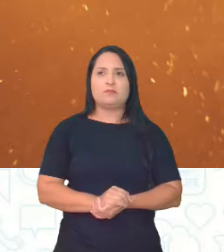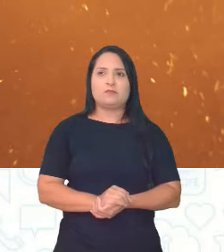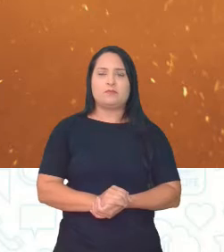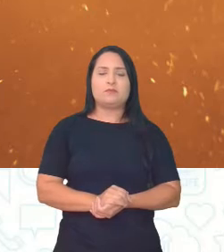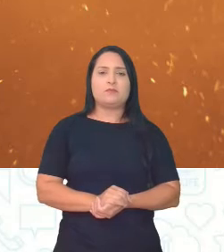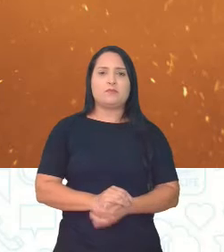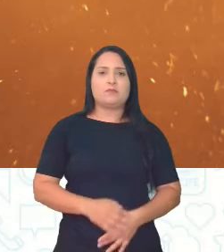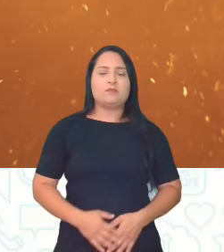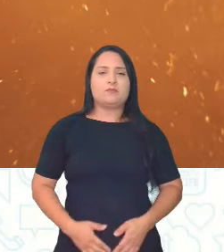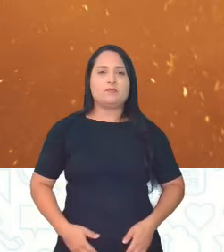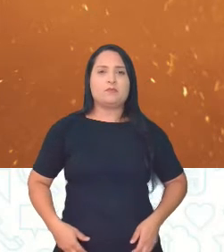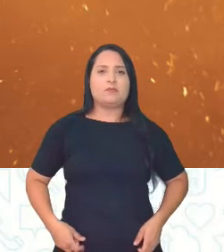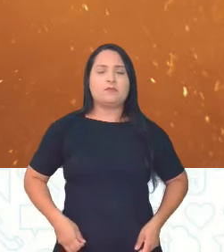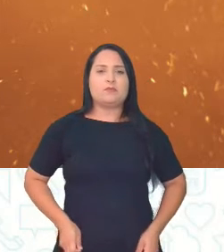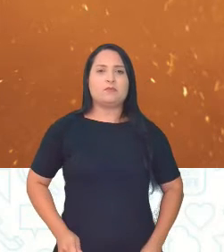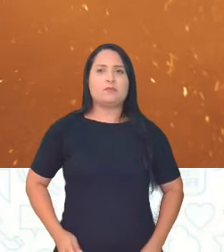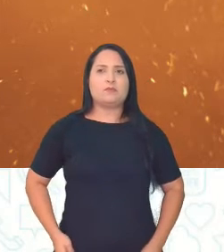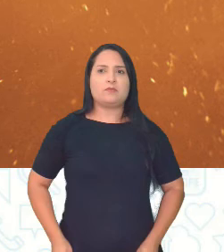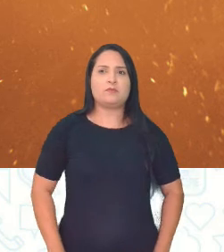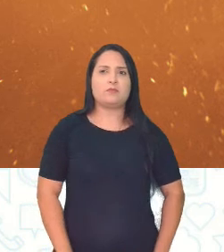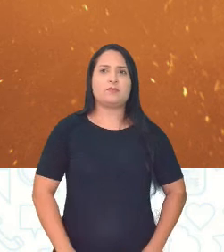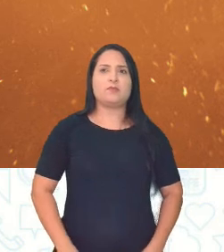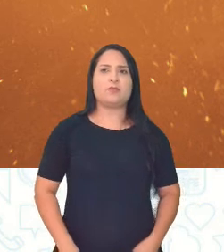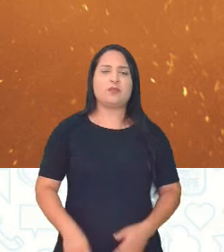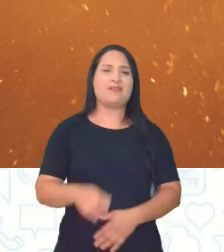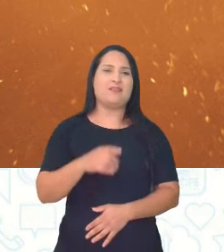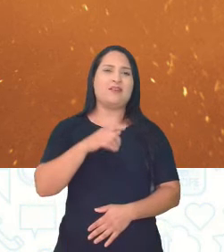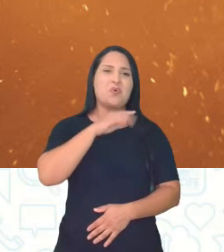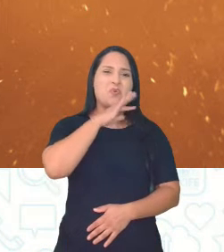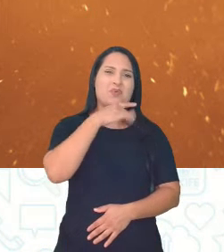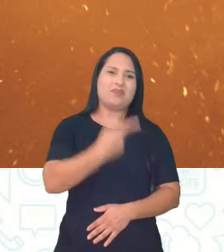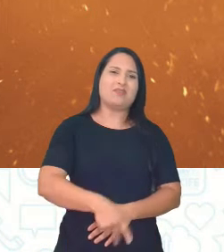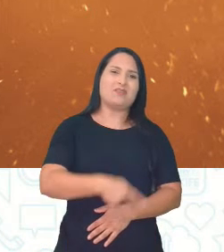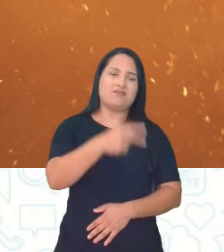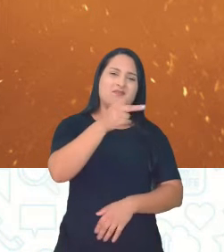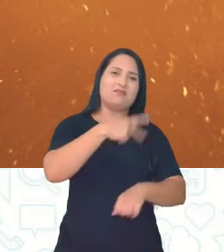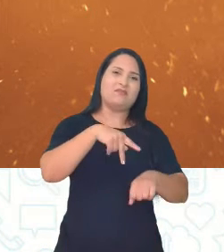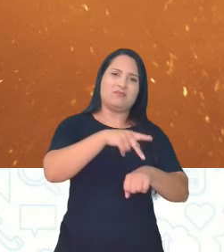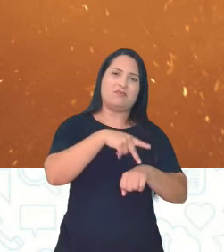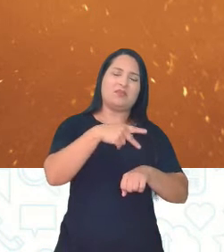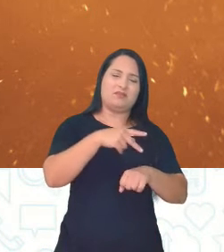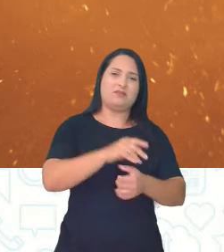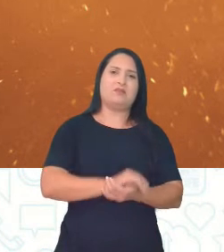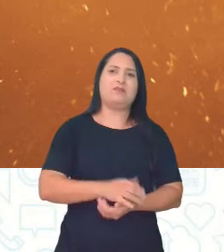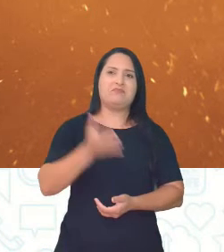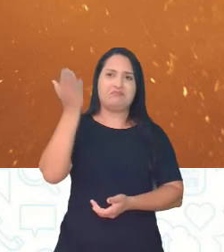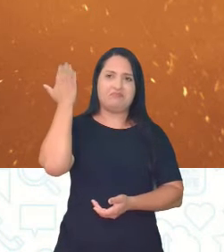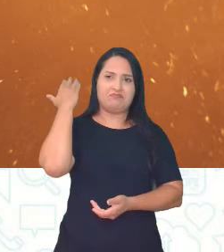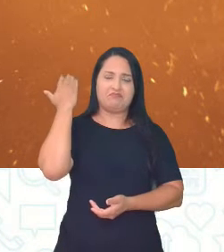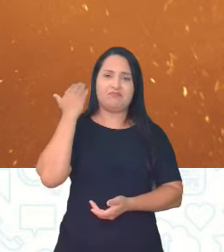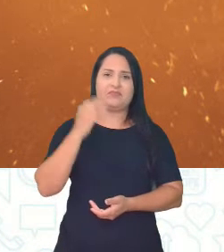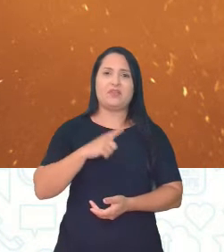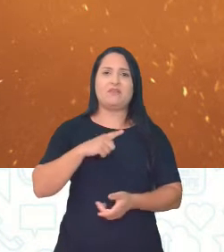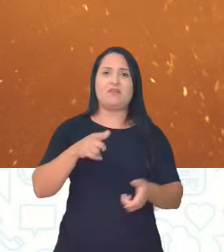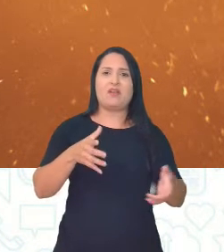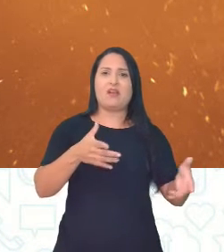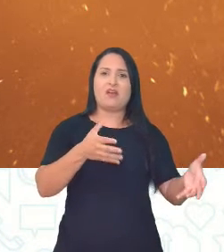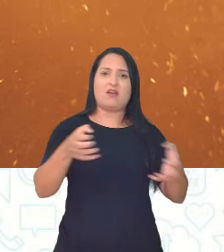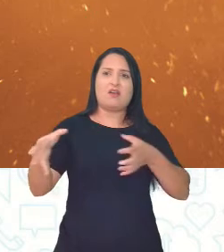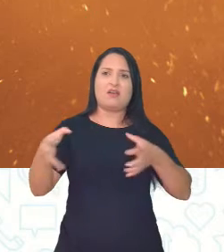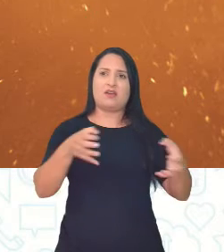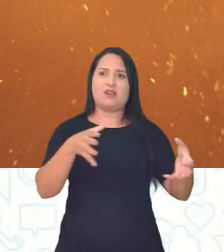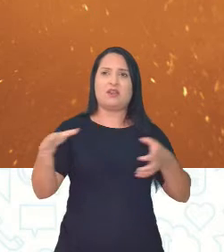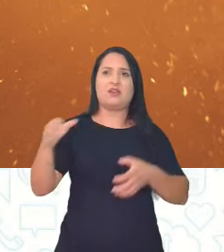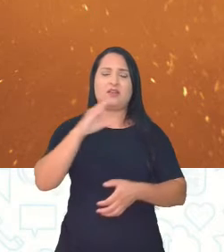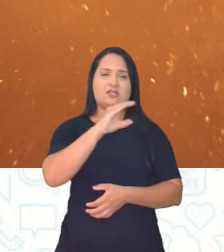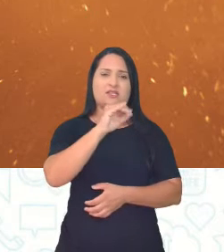houve e deu ruim um pouquinho para o nosso país, viu, naquela época. Veja só, foi a Guerra da